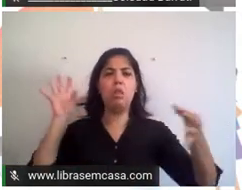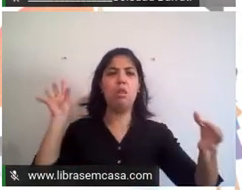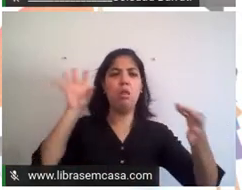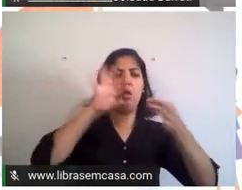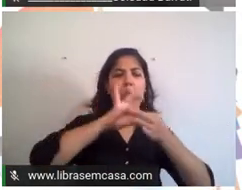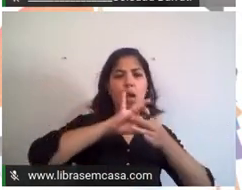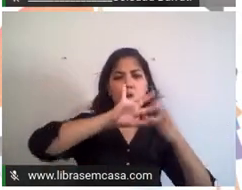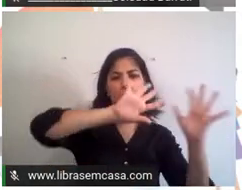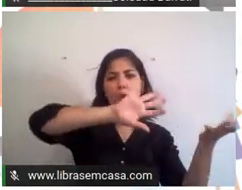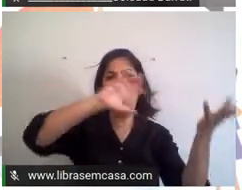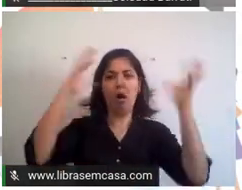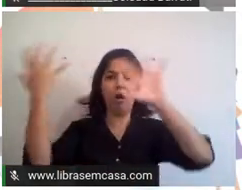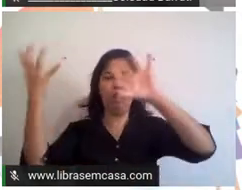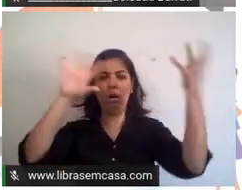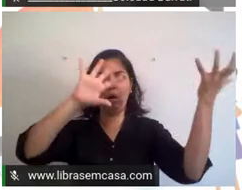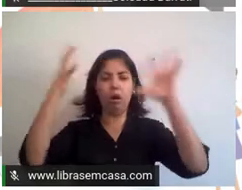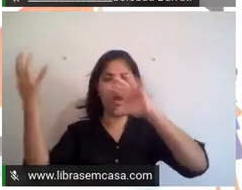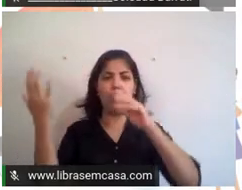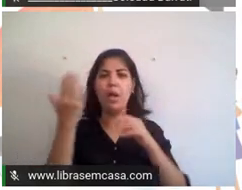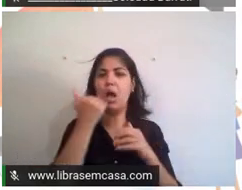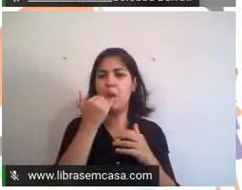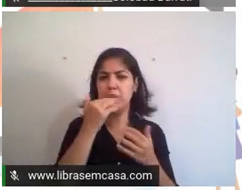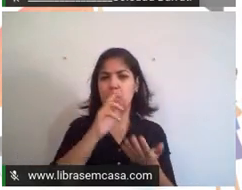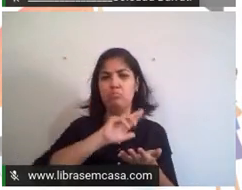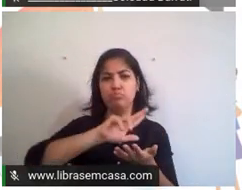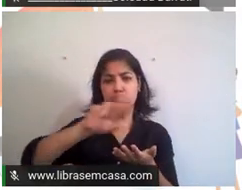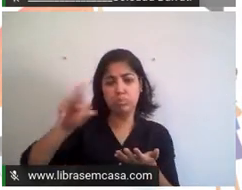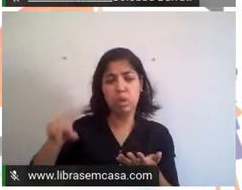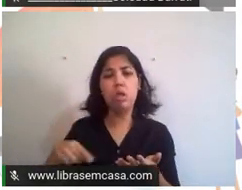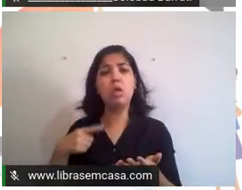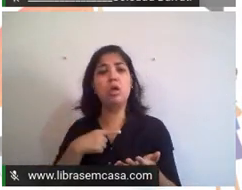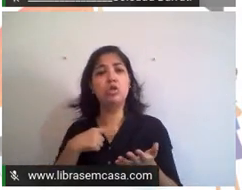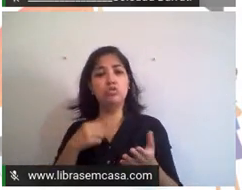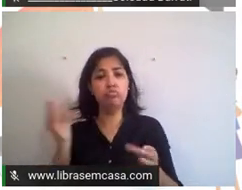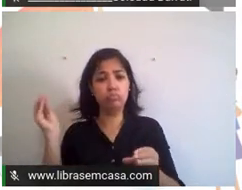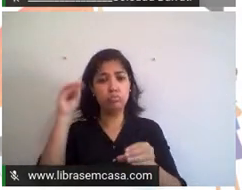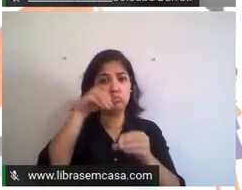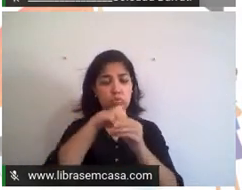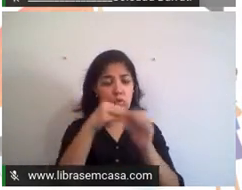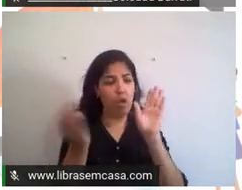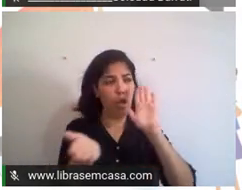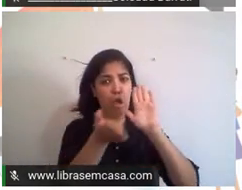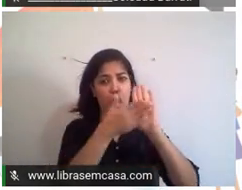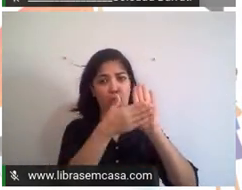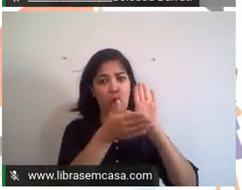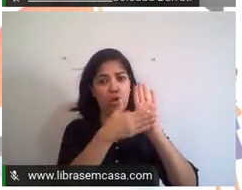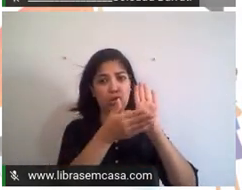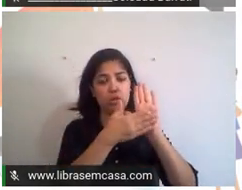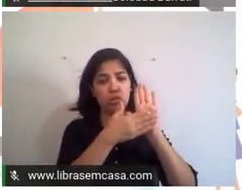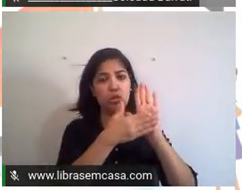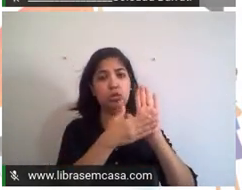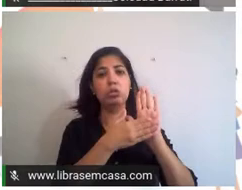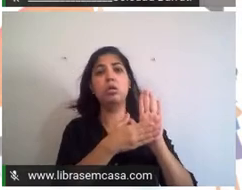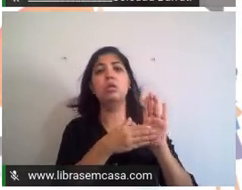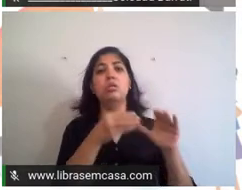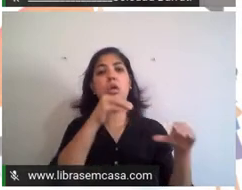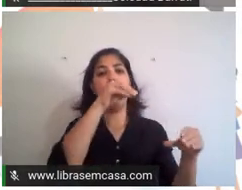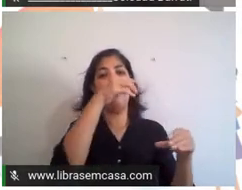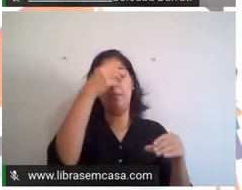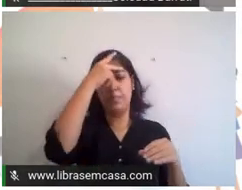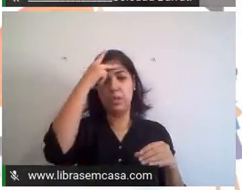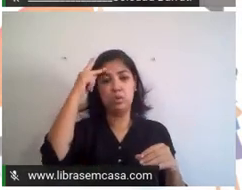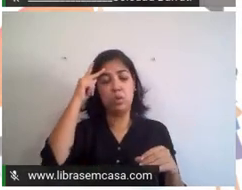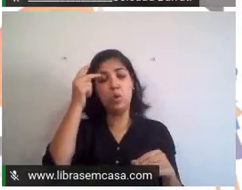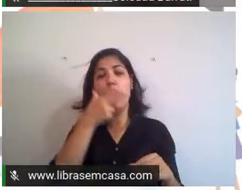à alimentação, etc., eles constituíram agendas para que os eleitores e eleitoras